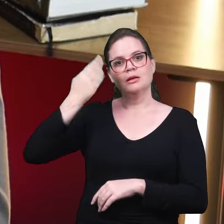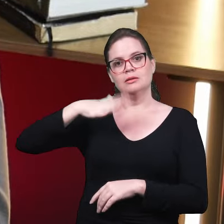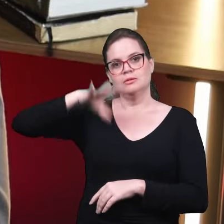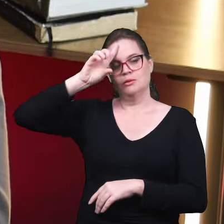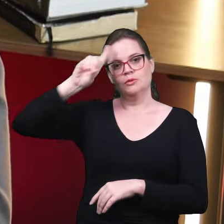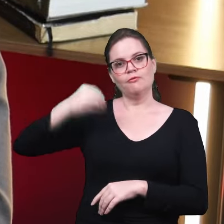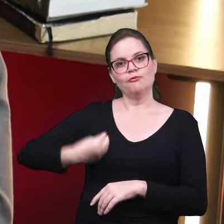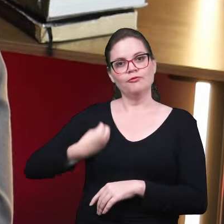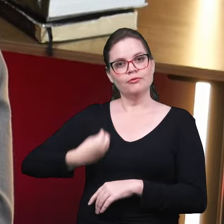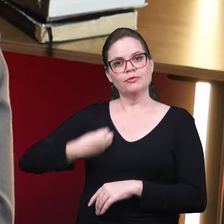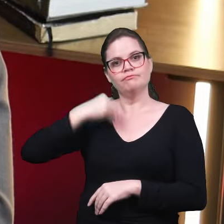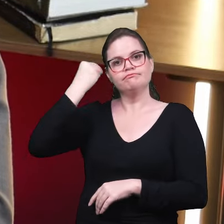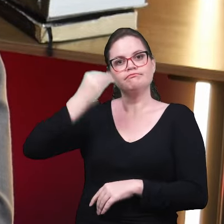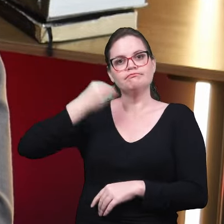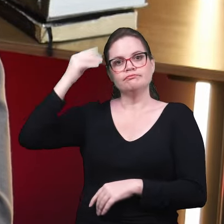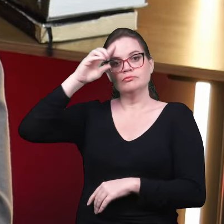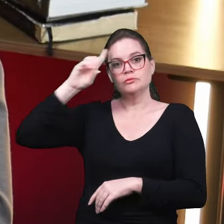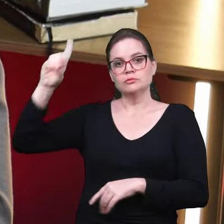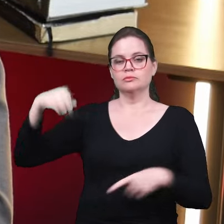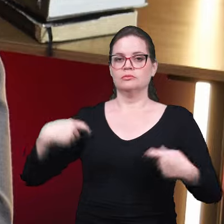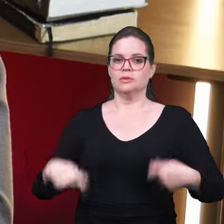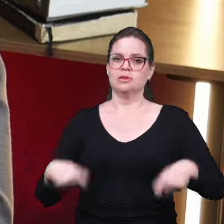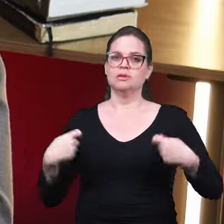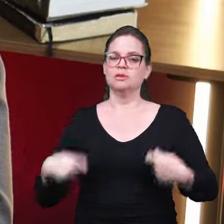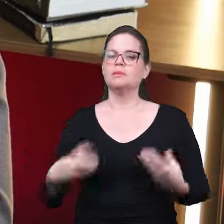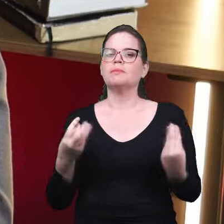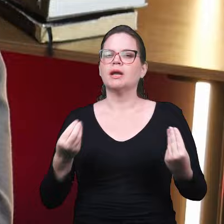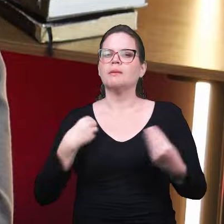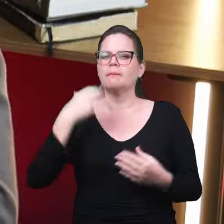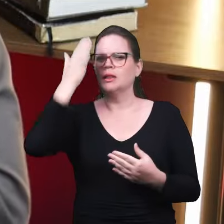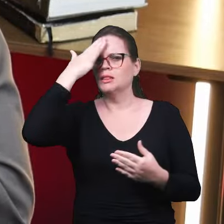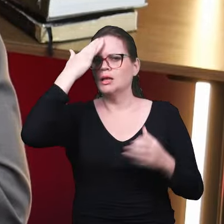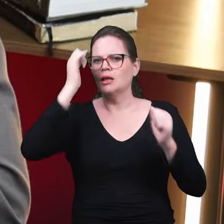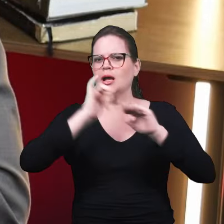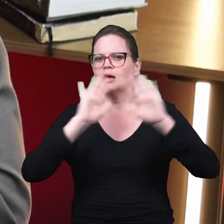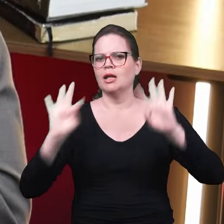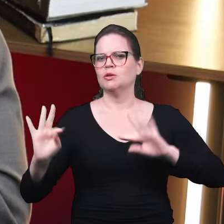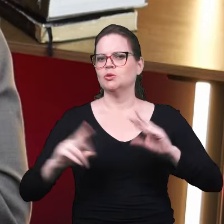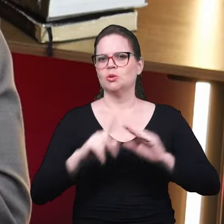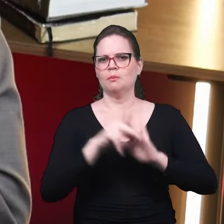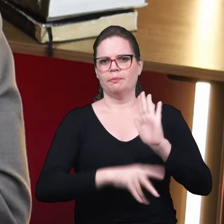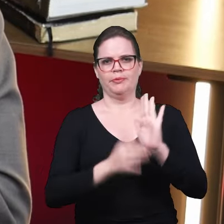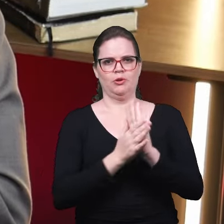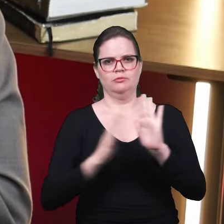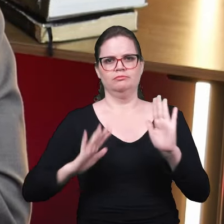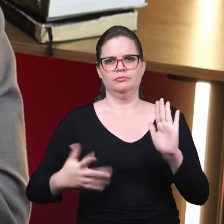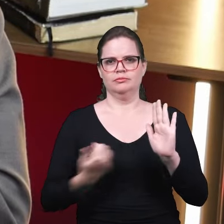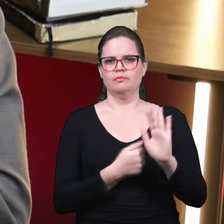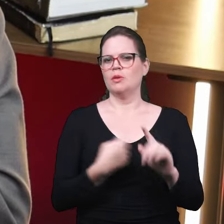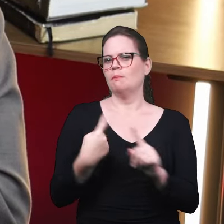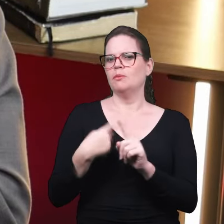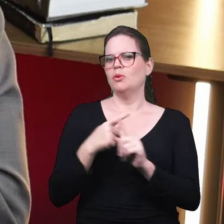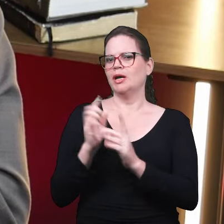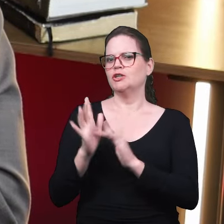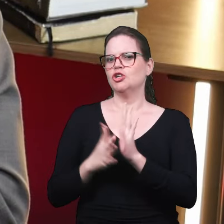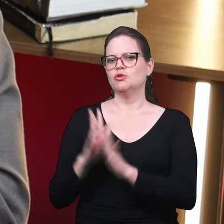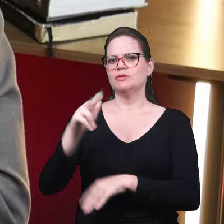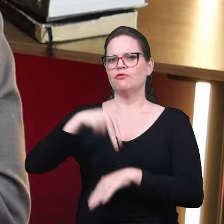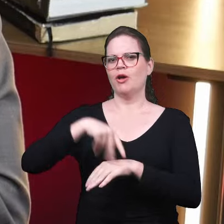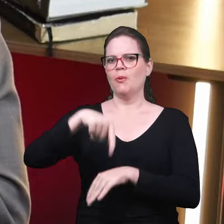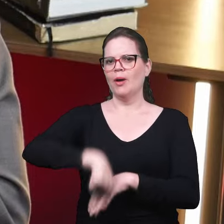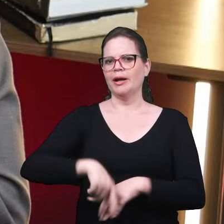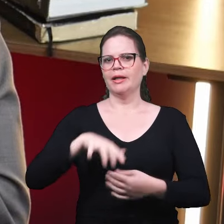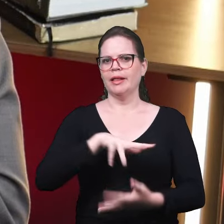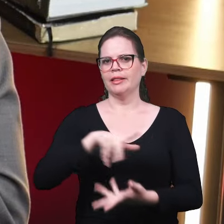e viver uma experiência com Deus, para entender todo um projeto, né? Por que Jesus veio a esse mundo? Por que o